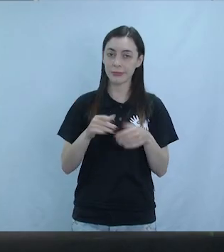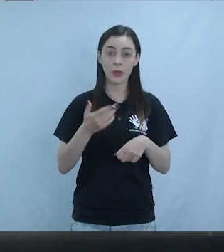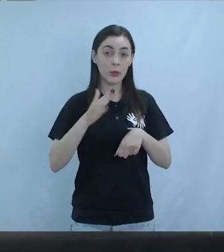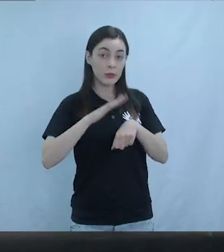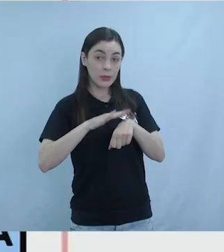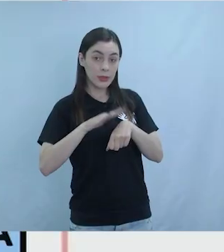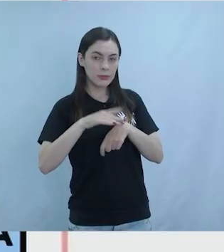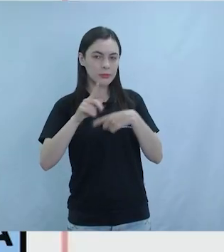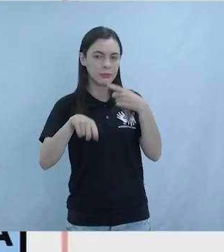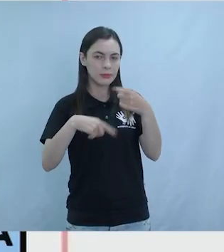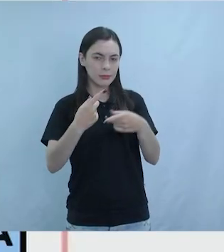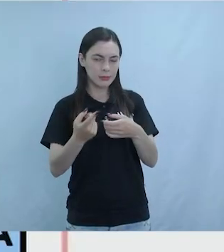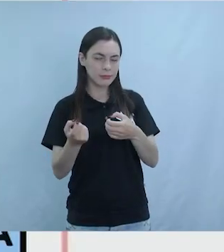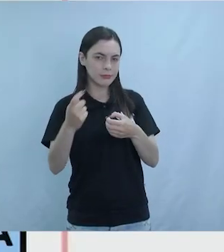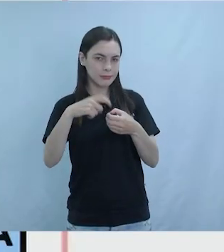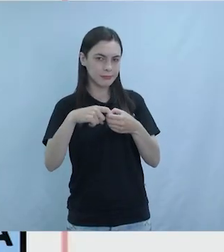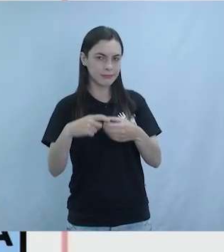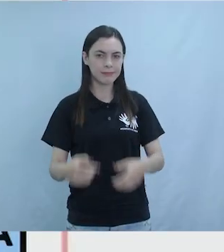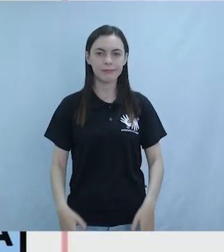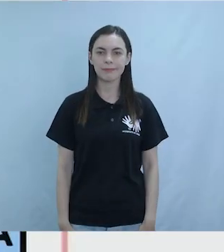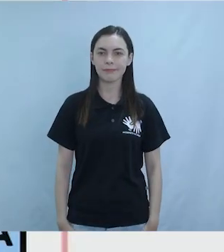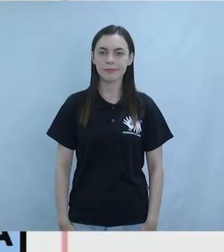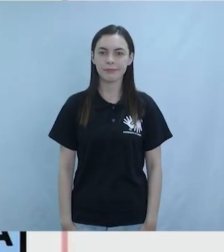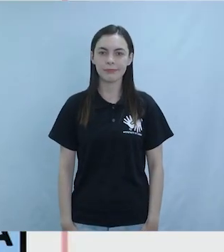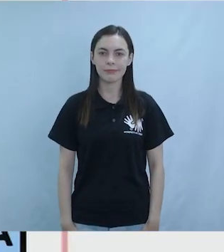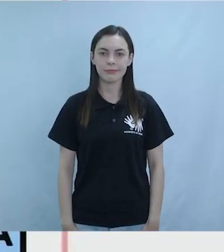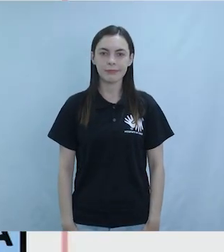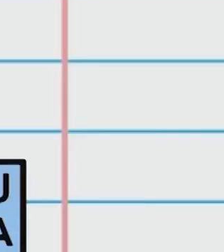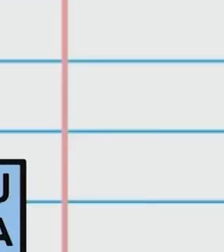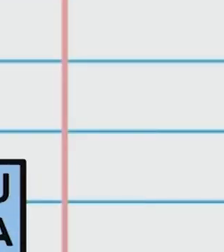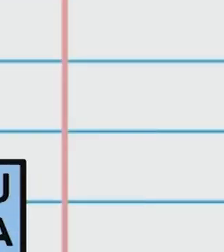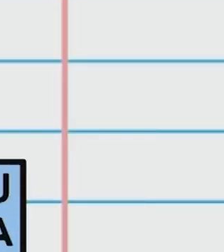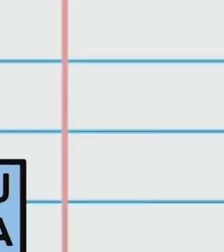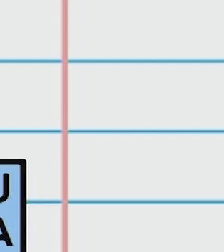ok? Então, vamos dar um tempinho e a gente volta daqui a pouco. Uhum.